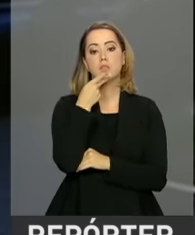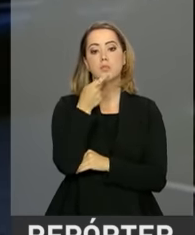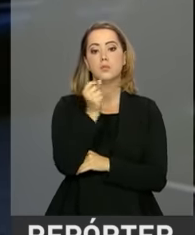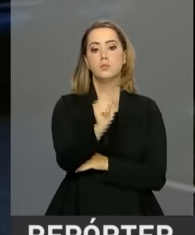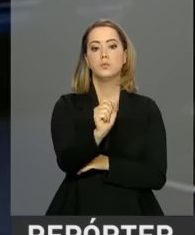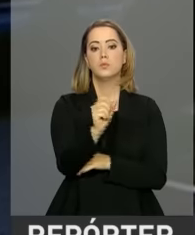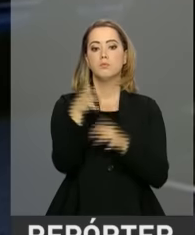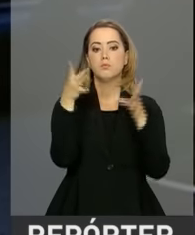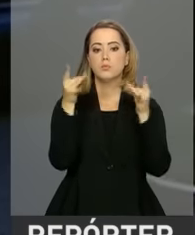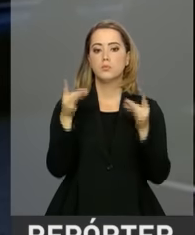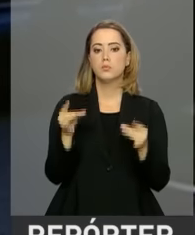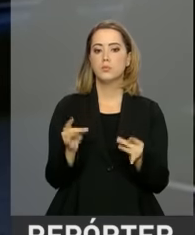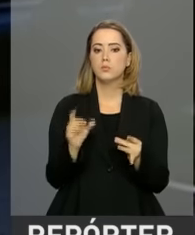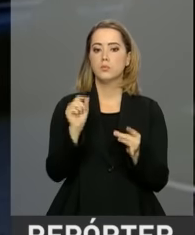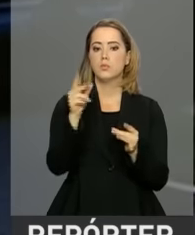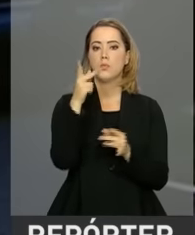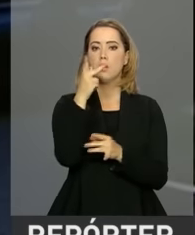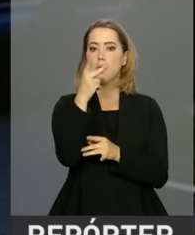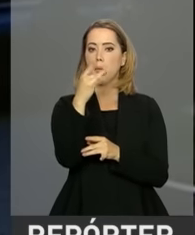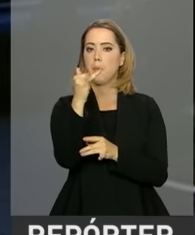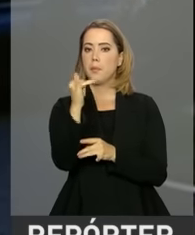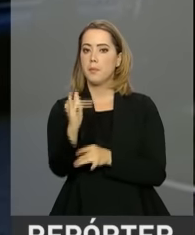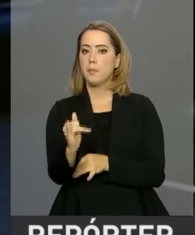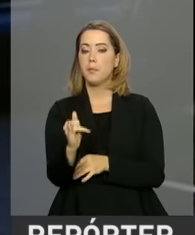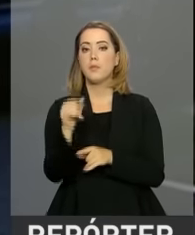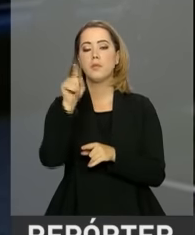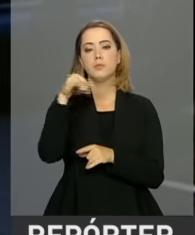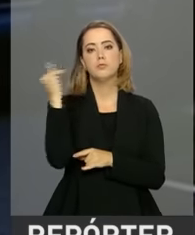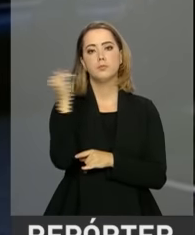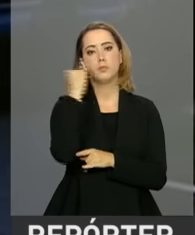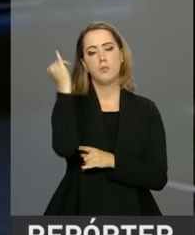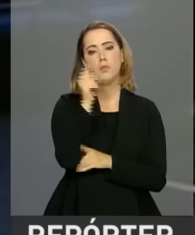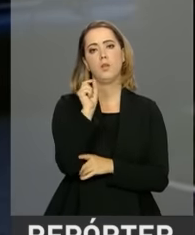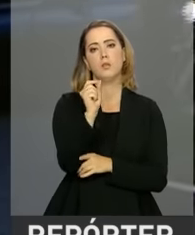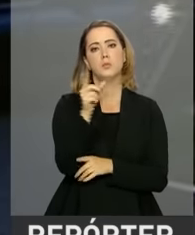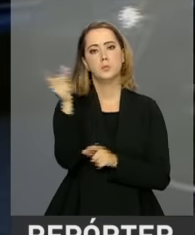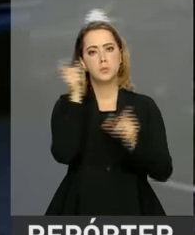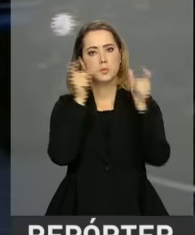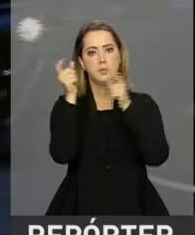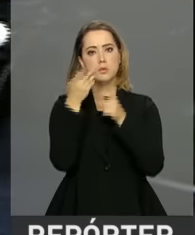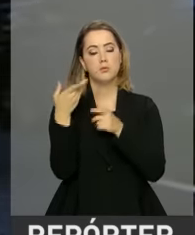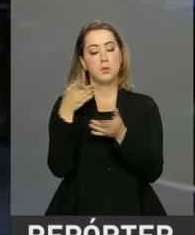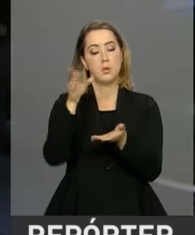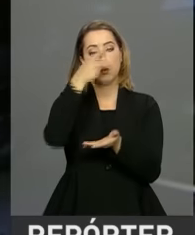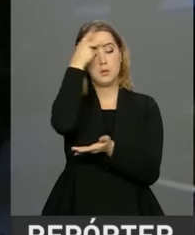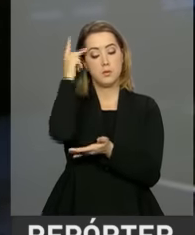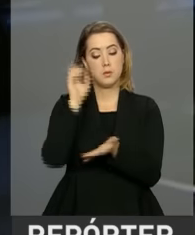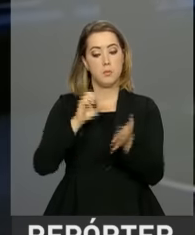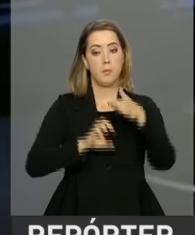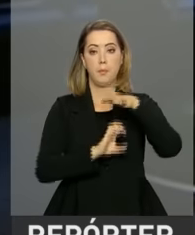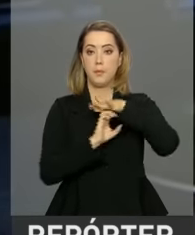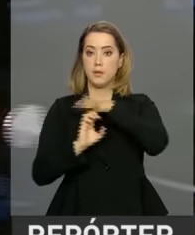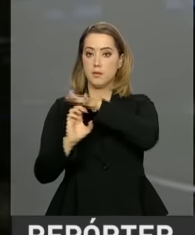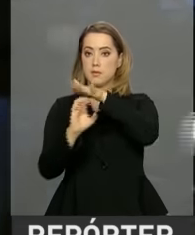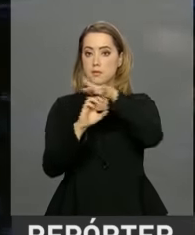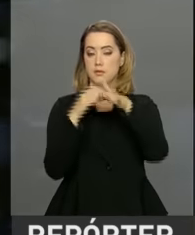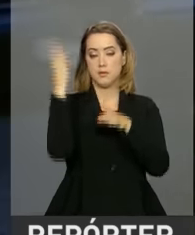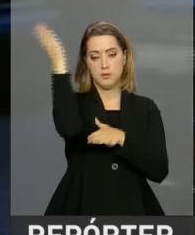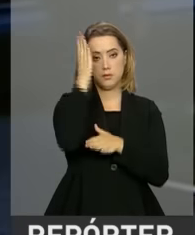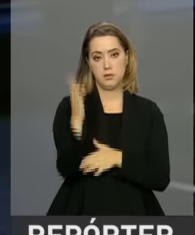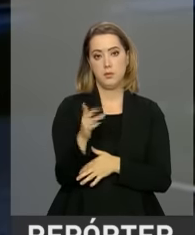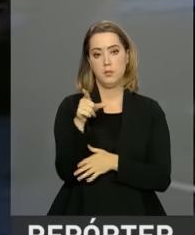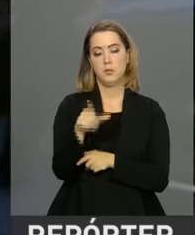Marques, destacou que o PPI é fundamental para atrair investimento privado e também melhorar a qualidade